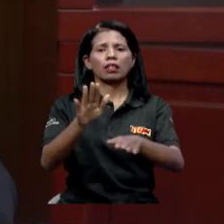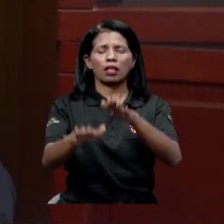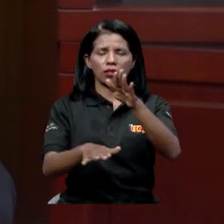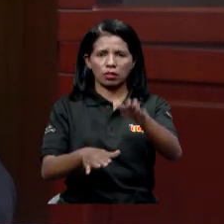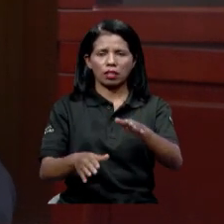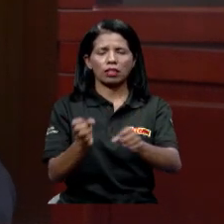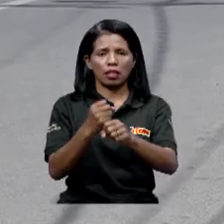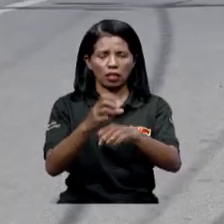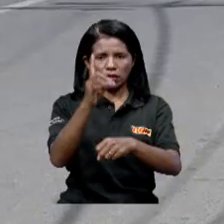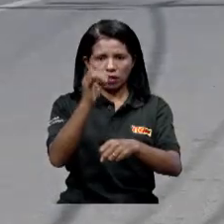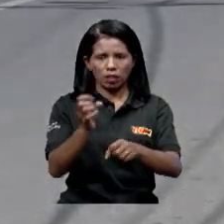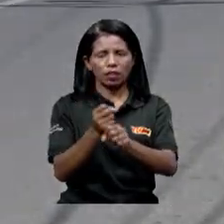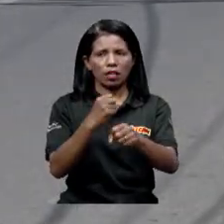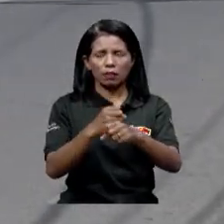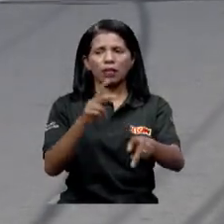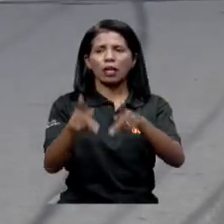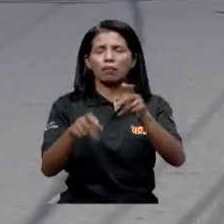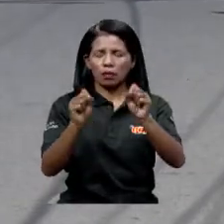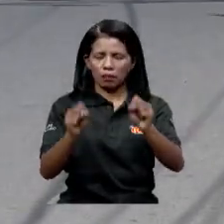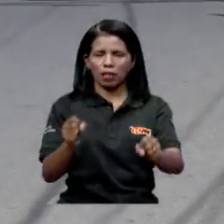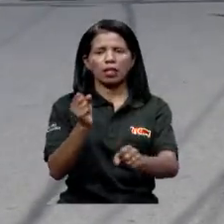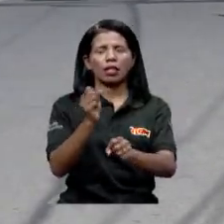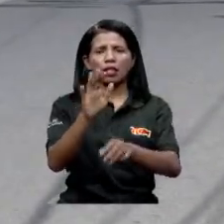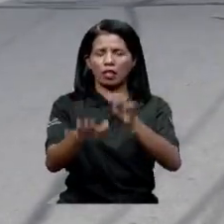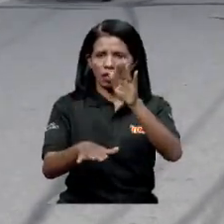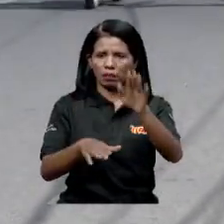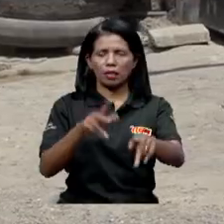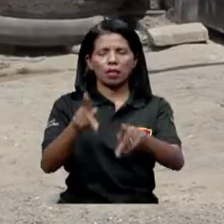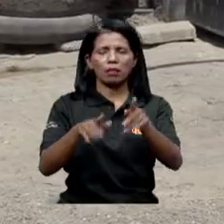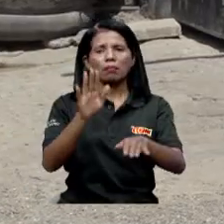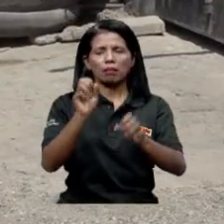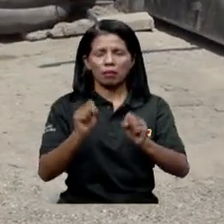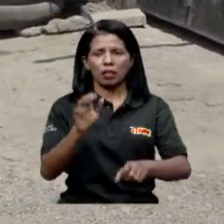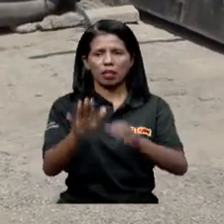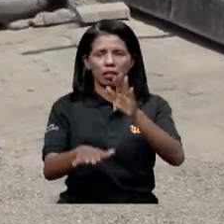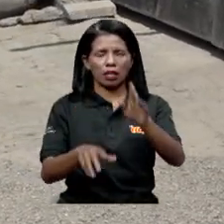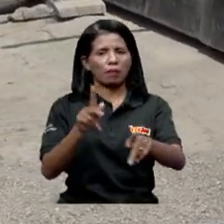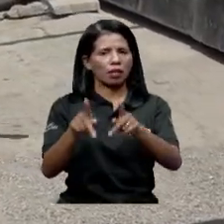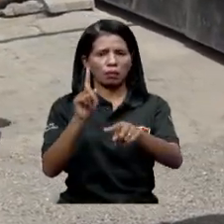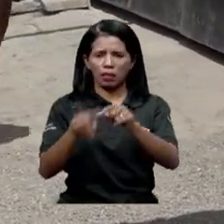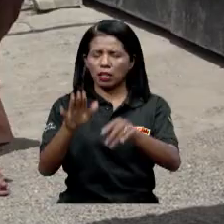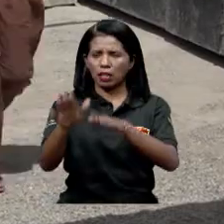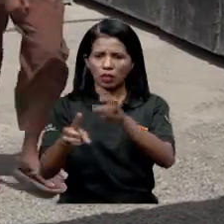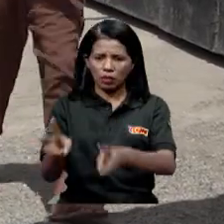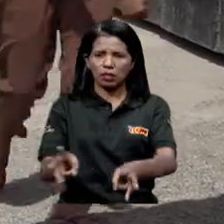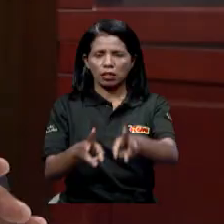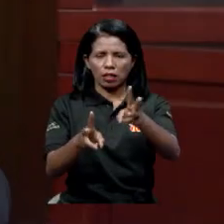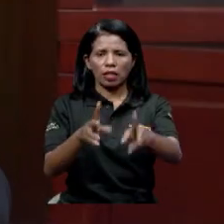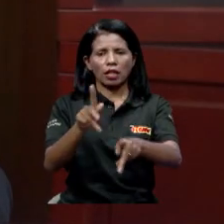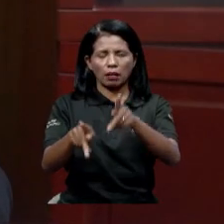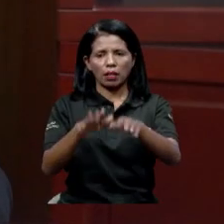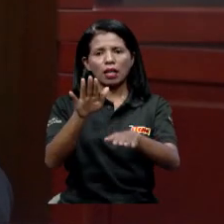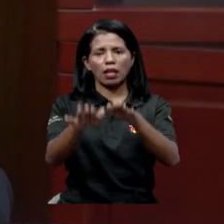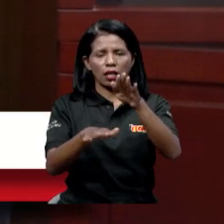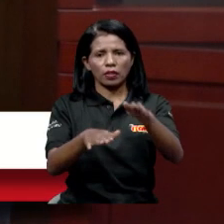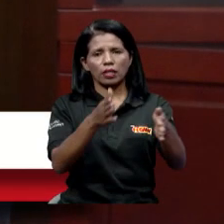depois ema bele lau fatin pasazen ema nia tam kareta ema lebel lau tam fali strad larang tam ia trotoar ne pra ema bele lau